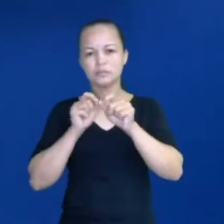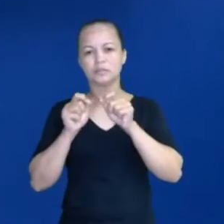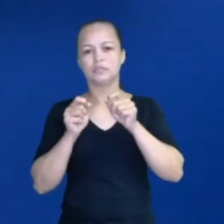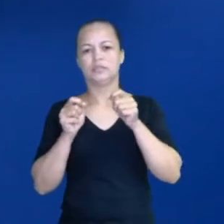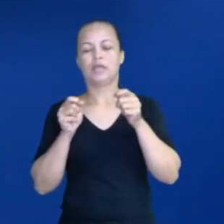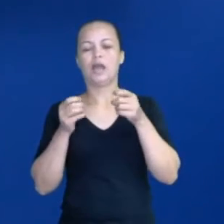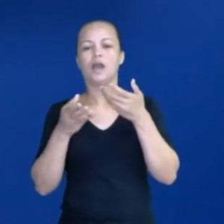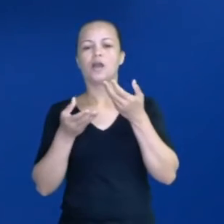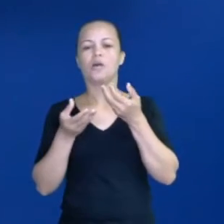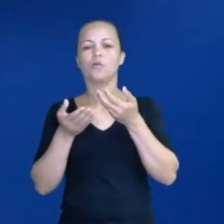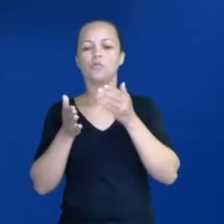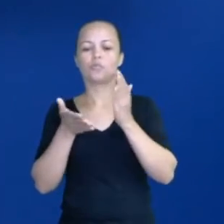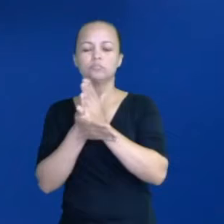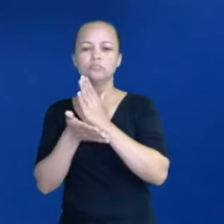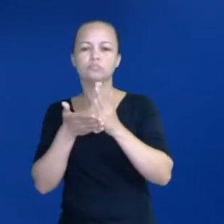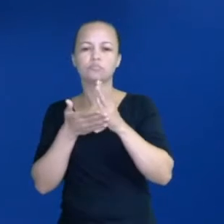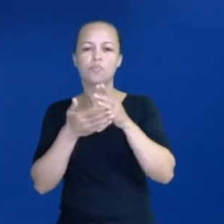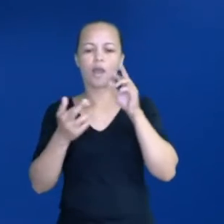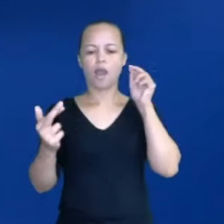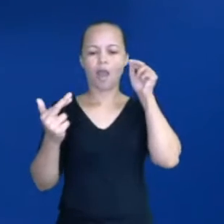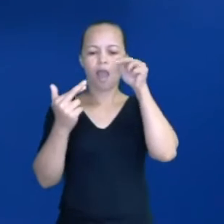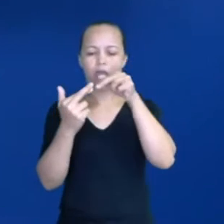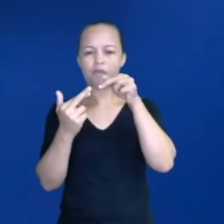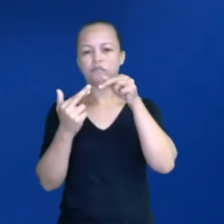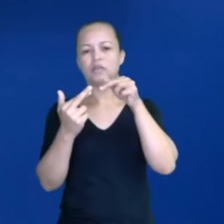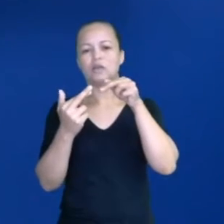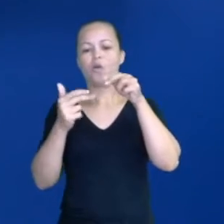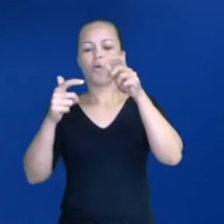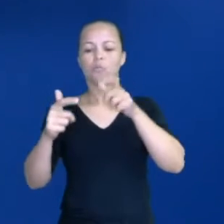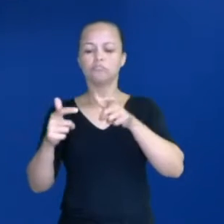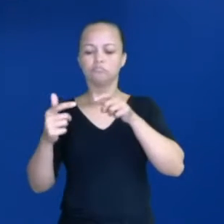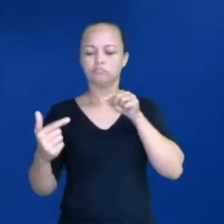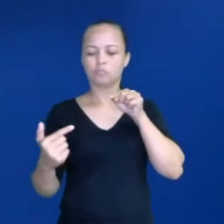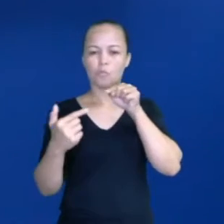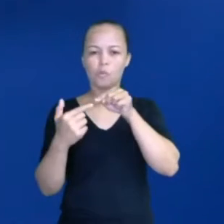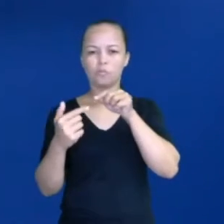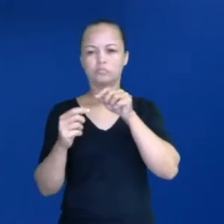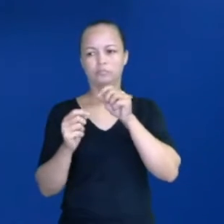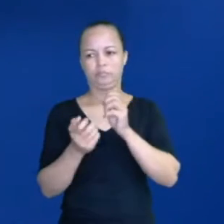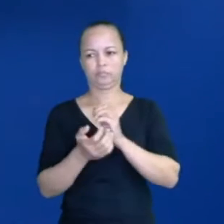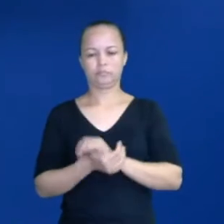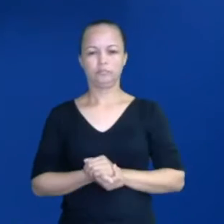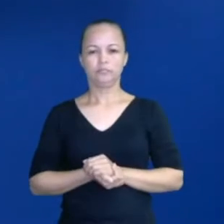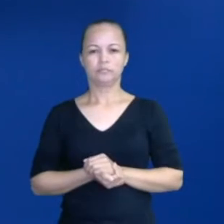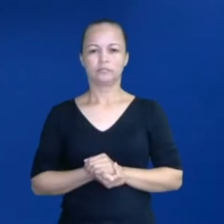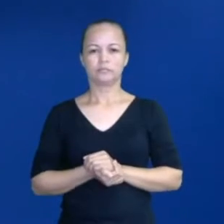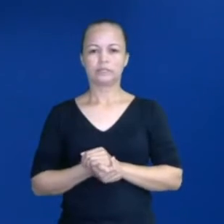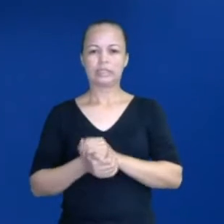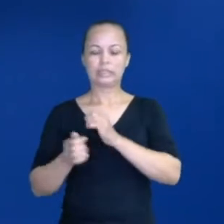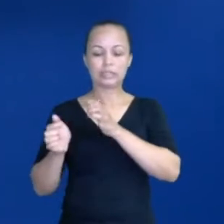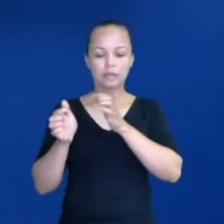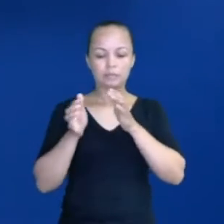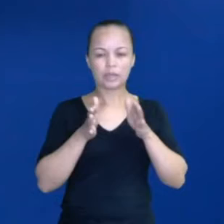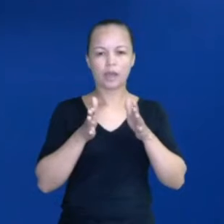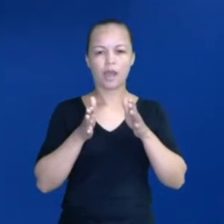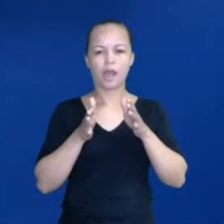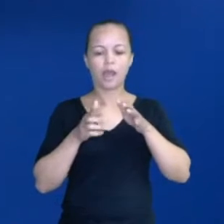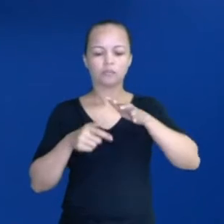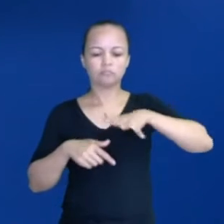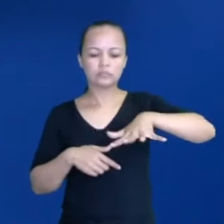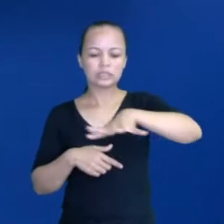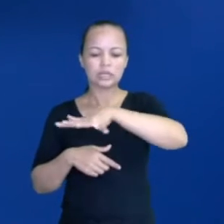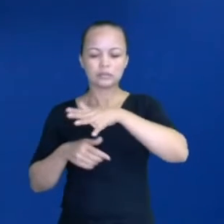a alguma referência ou ponto inicial. Determinar a direção